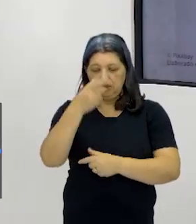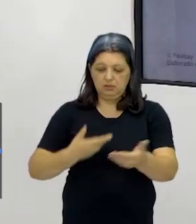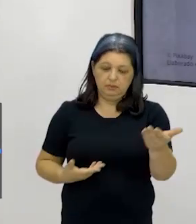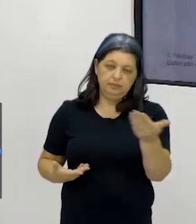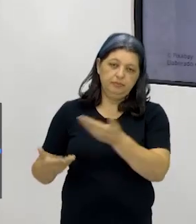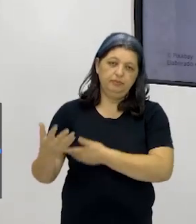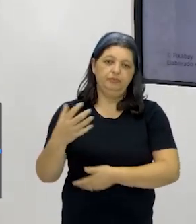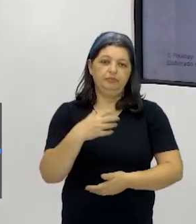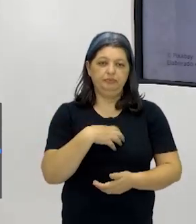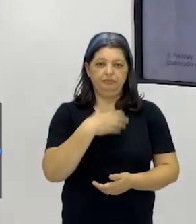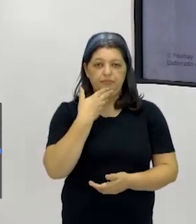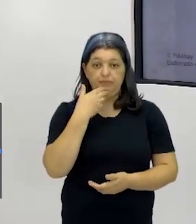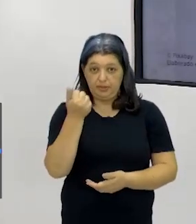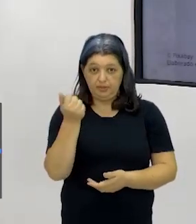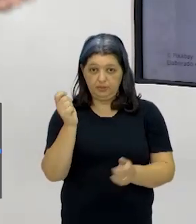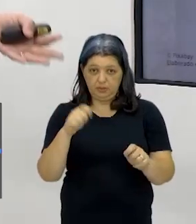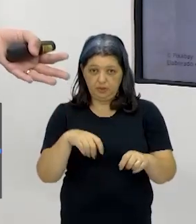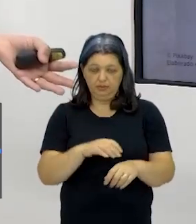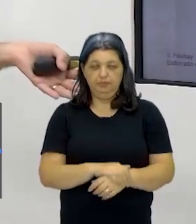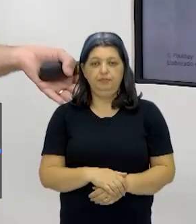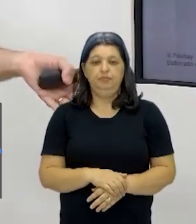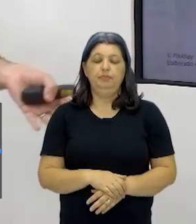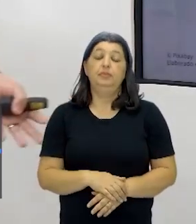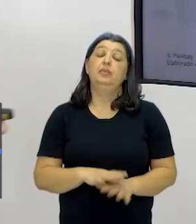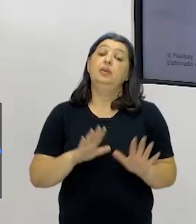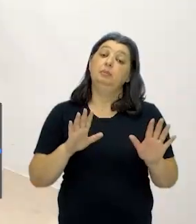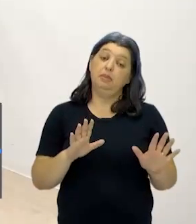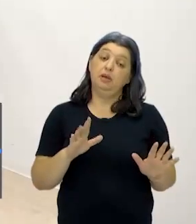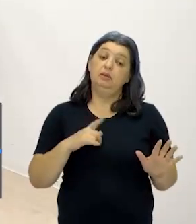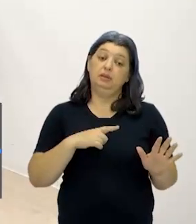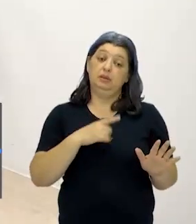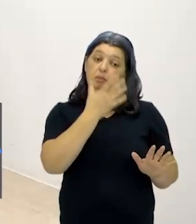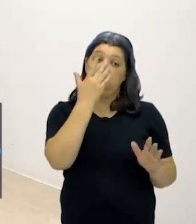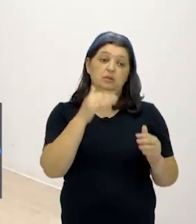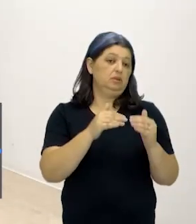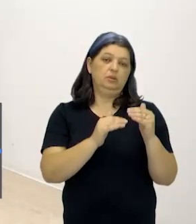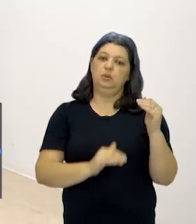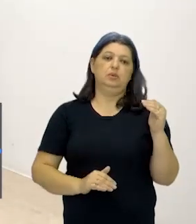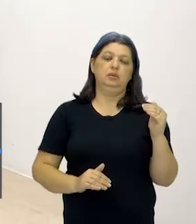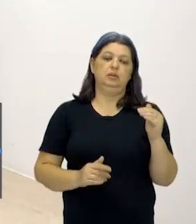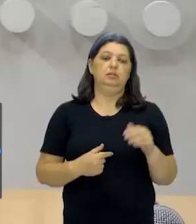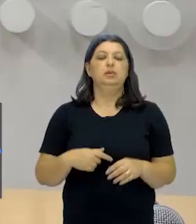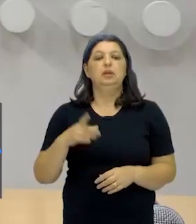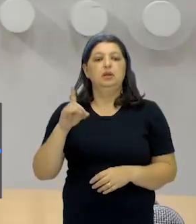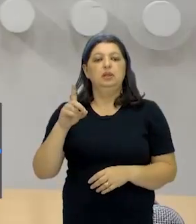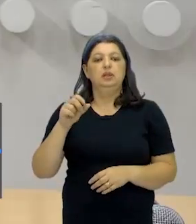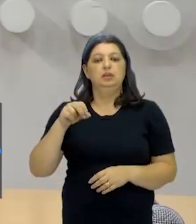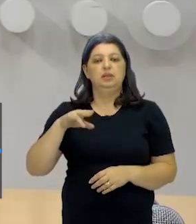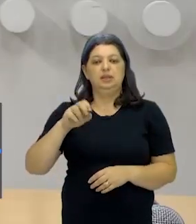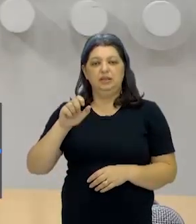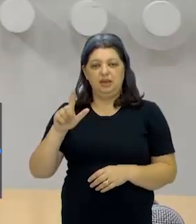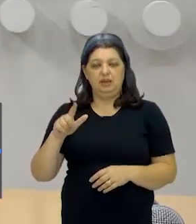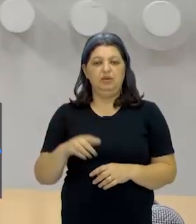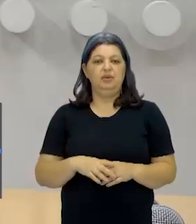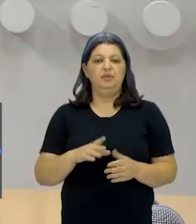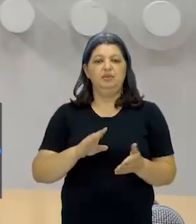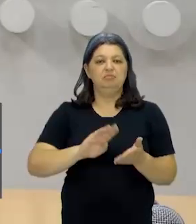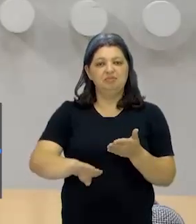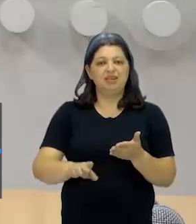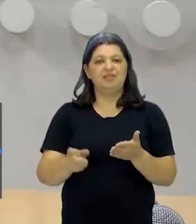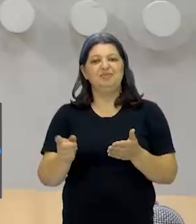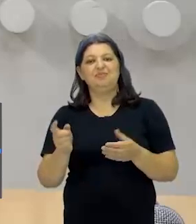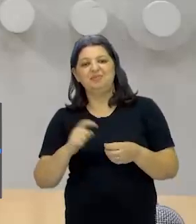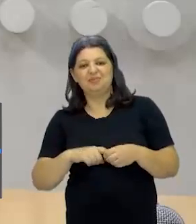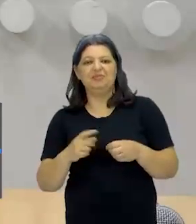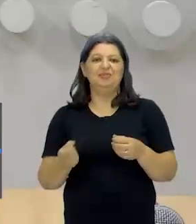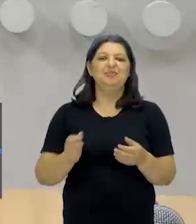maneira possível. Porém, há quem discorde, por favor, Deixa eu professora. comentar aqui o Daniel falando, muitas vezes eu deletei, voltei, deletei, voltei.